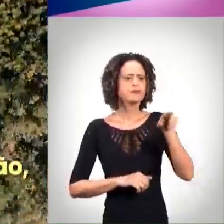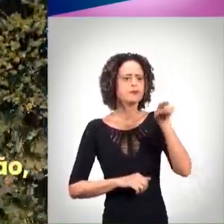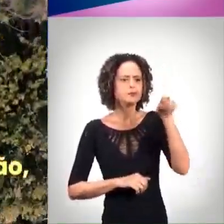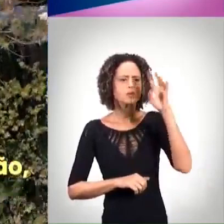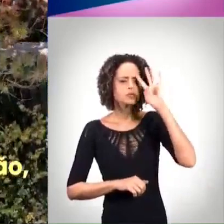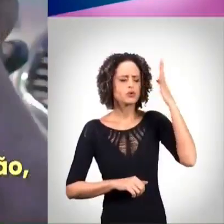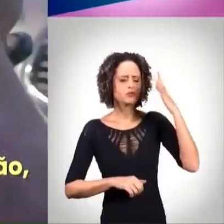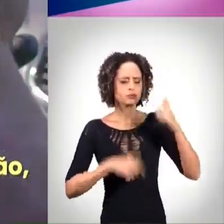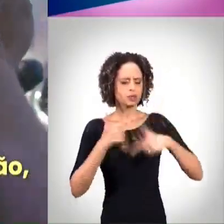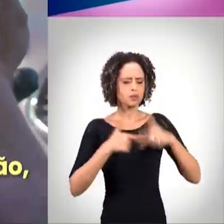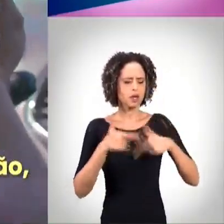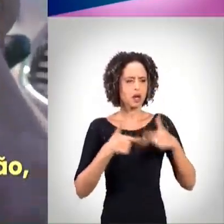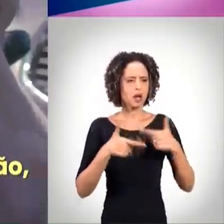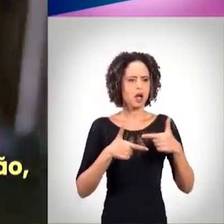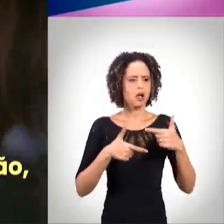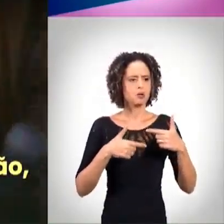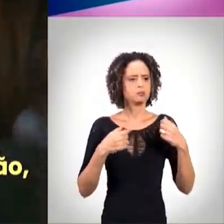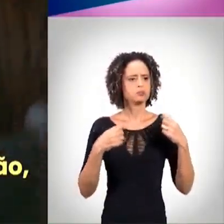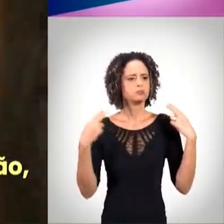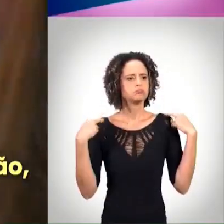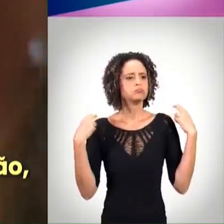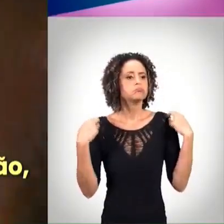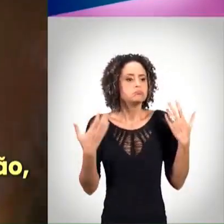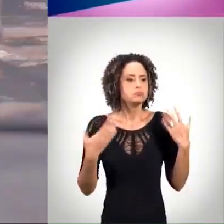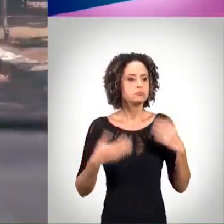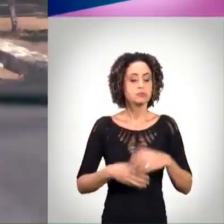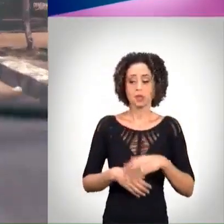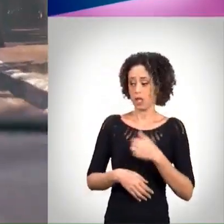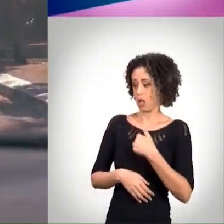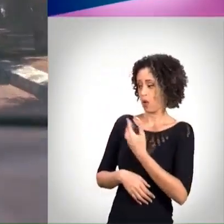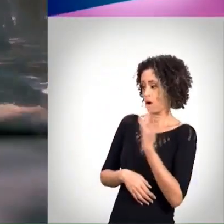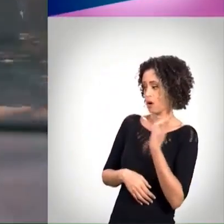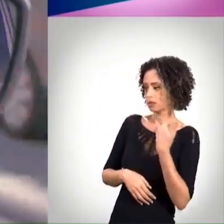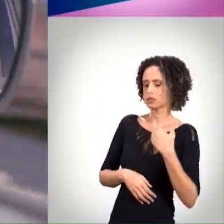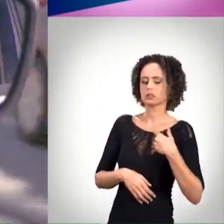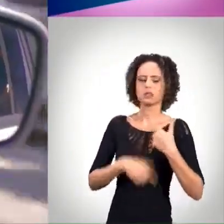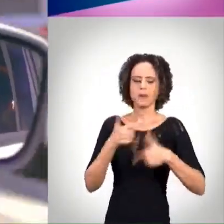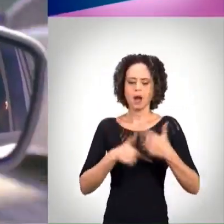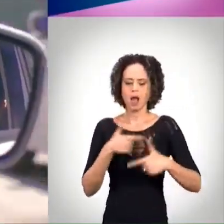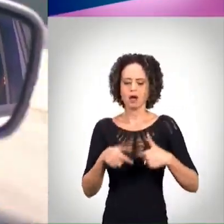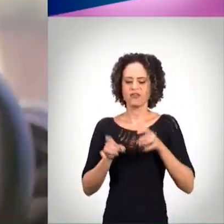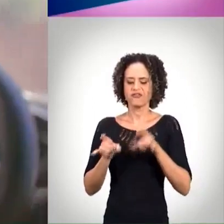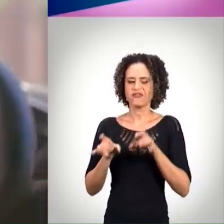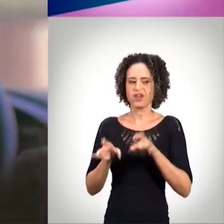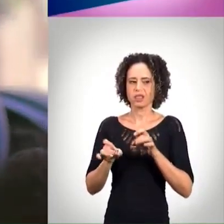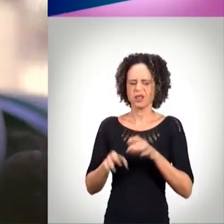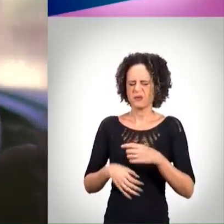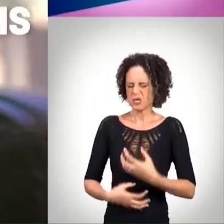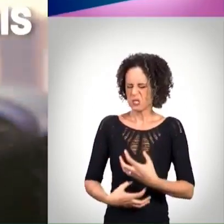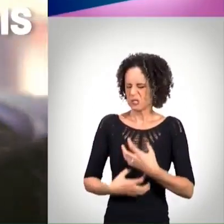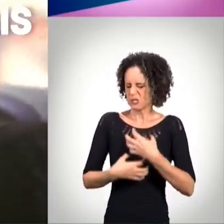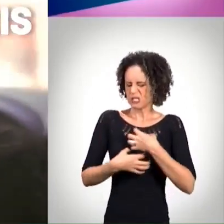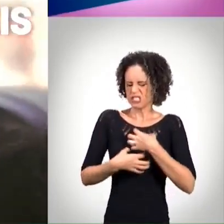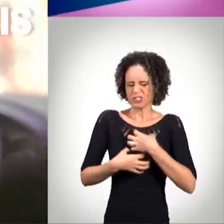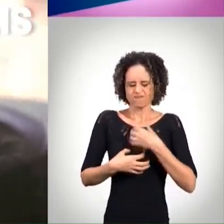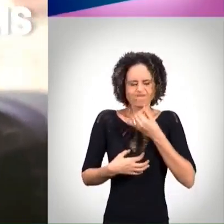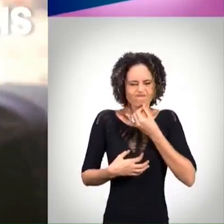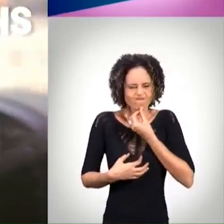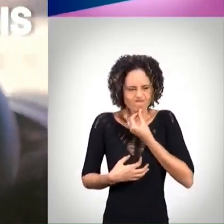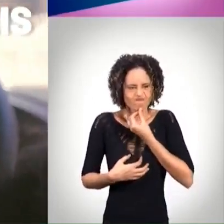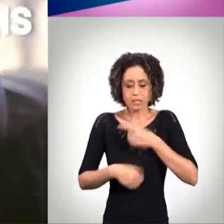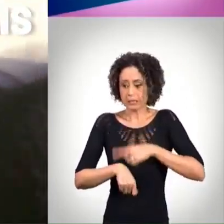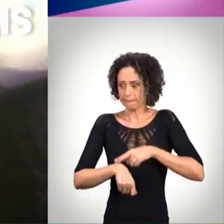O que te fez chegar nessa profissão, passar a trabalhar dirigindo? Eu era supervisora de vendas. Eu me sentia